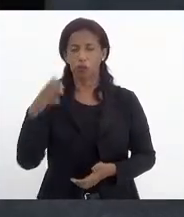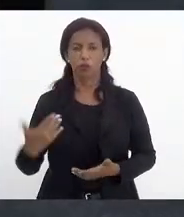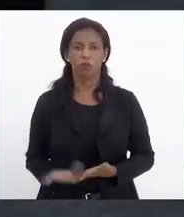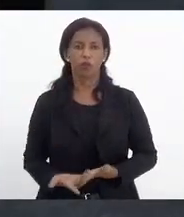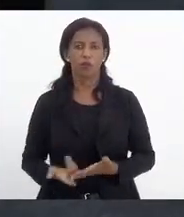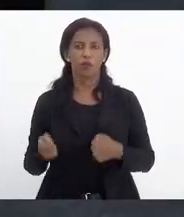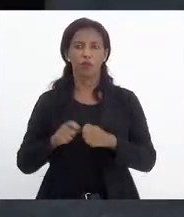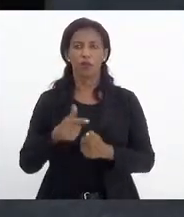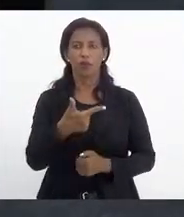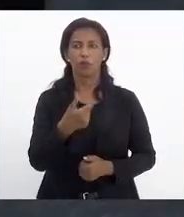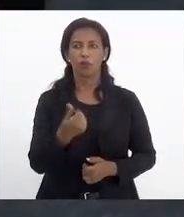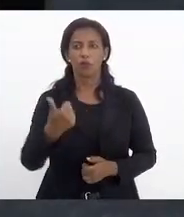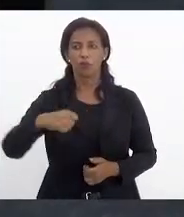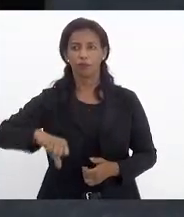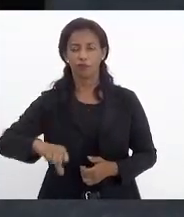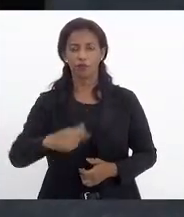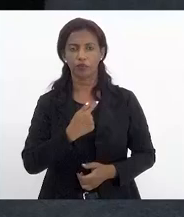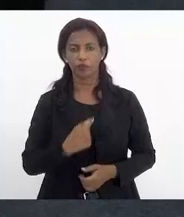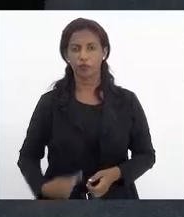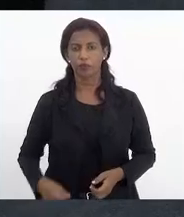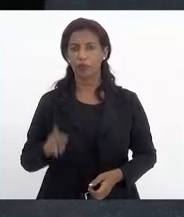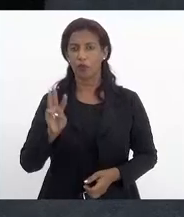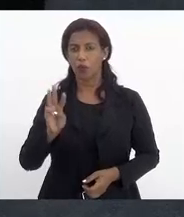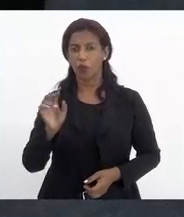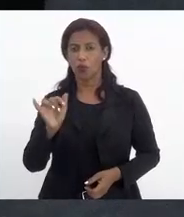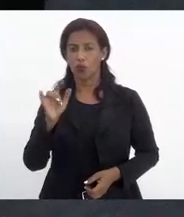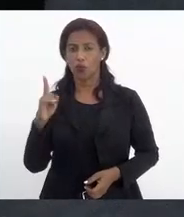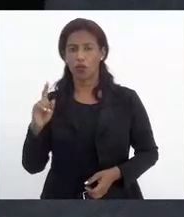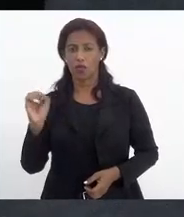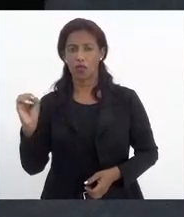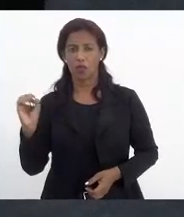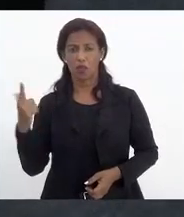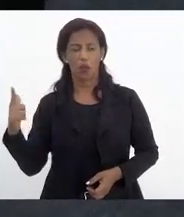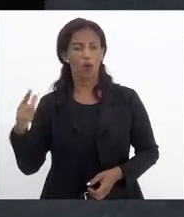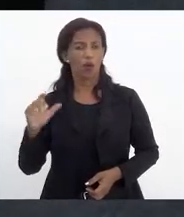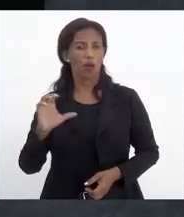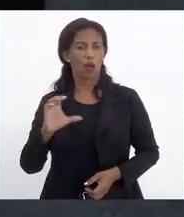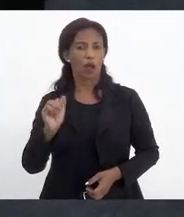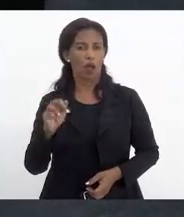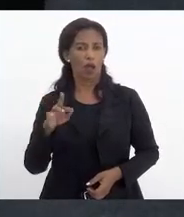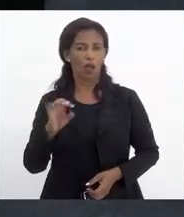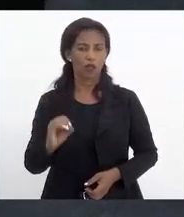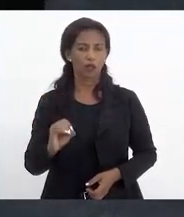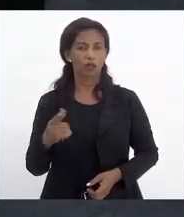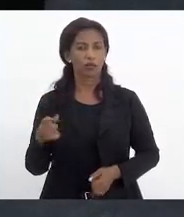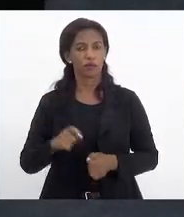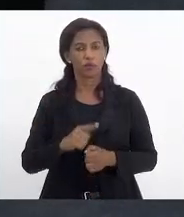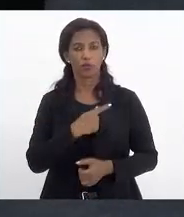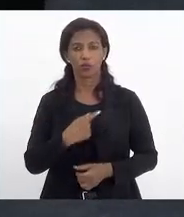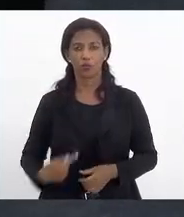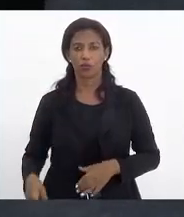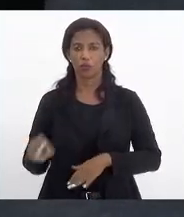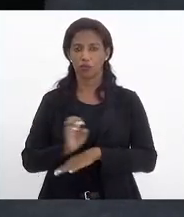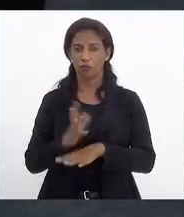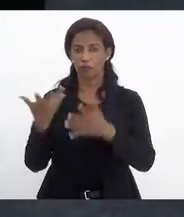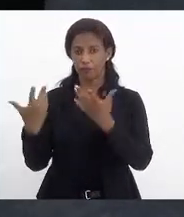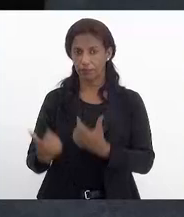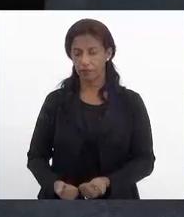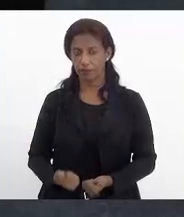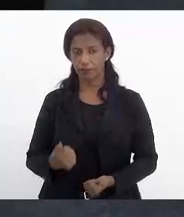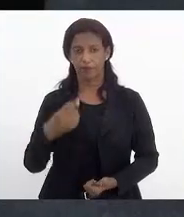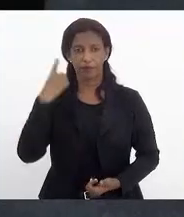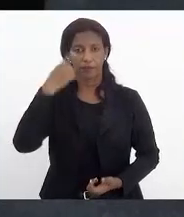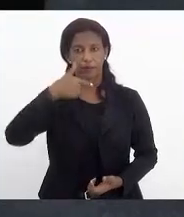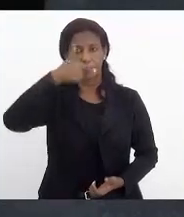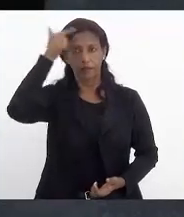acordo absurdo, feito em 2019, no governo Witzel Castro, que fez com que o governo do Estado aceitasse, deputado Luiz Paulo,